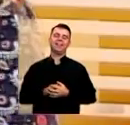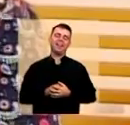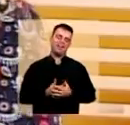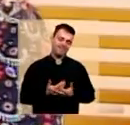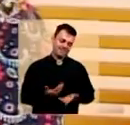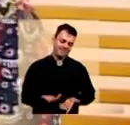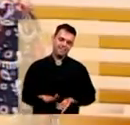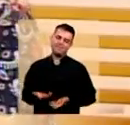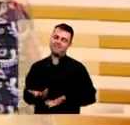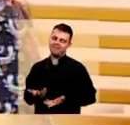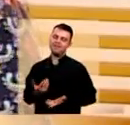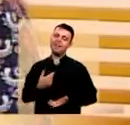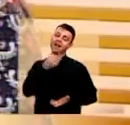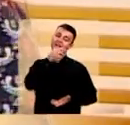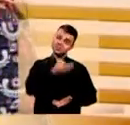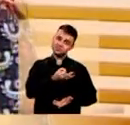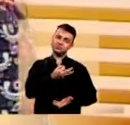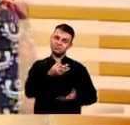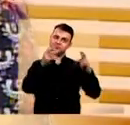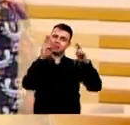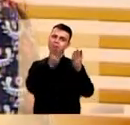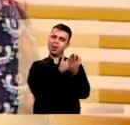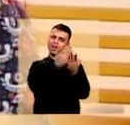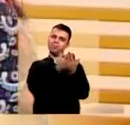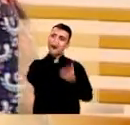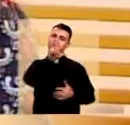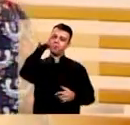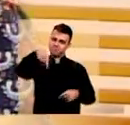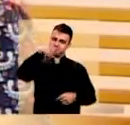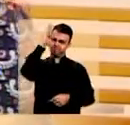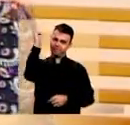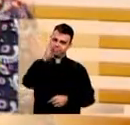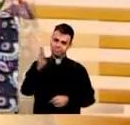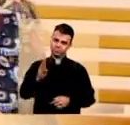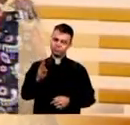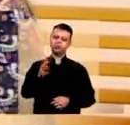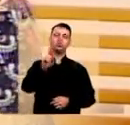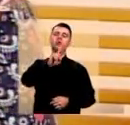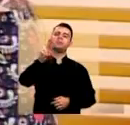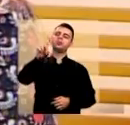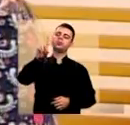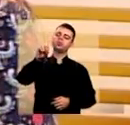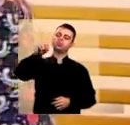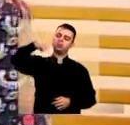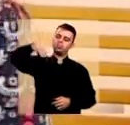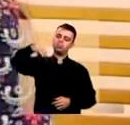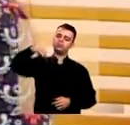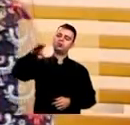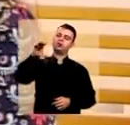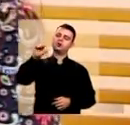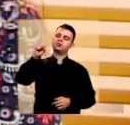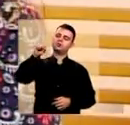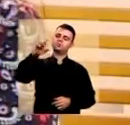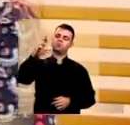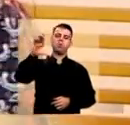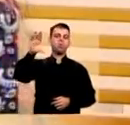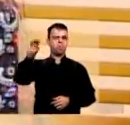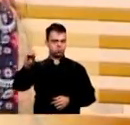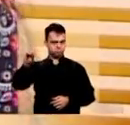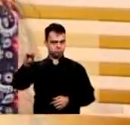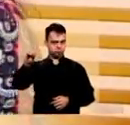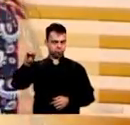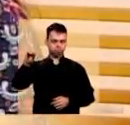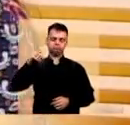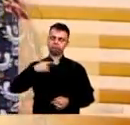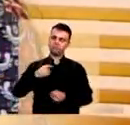Eu acho que um clássico da literatura nacional é Dom Casmurro, do Machado de Assis.